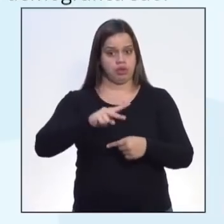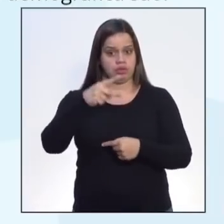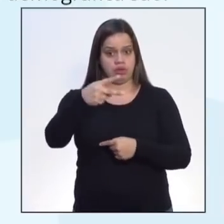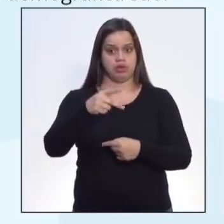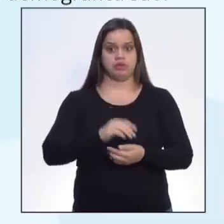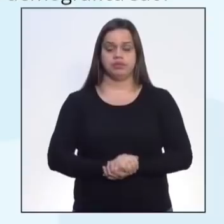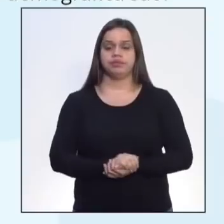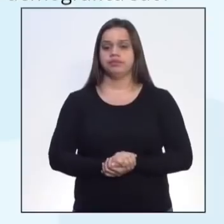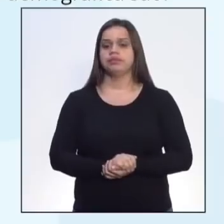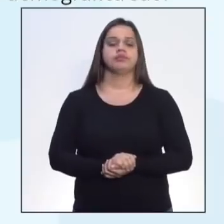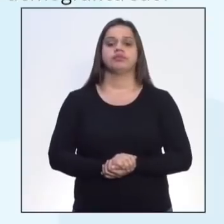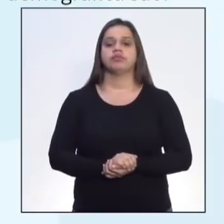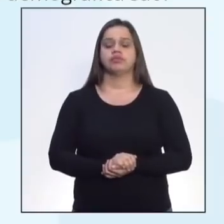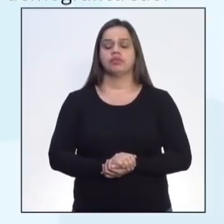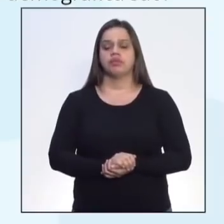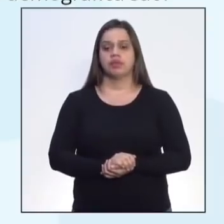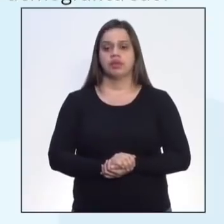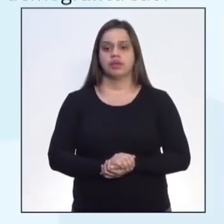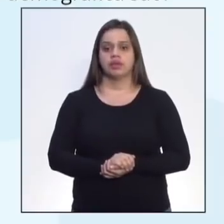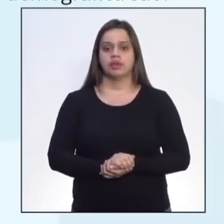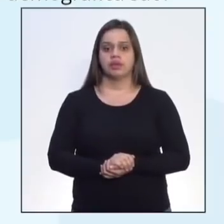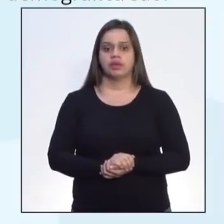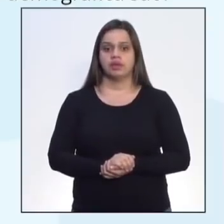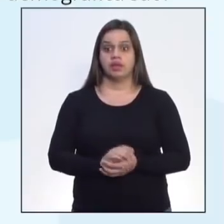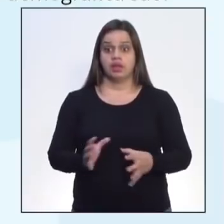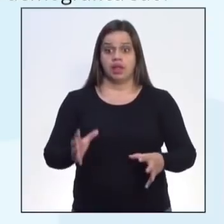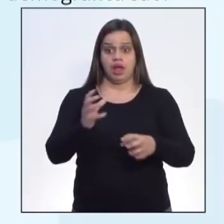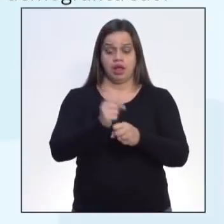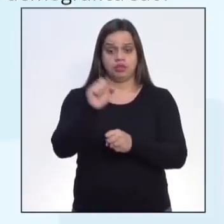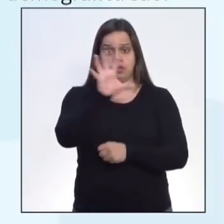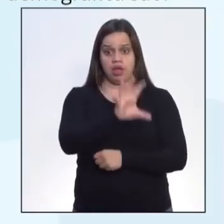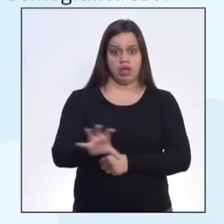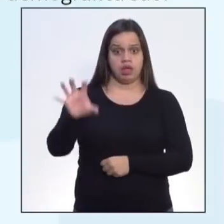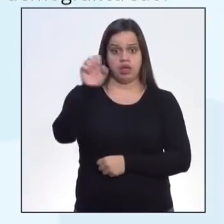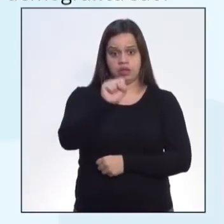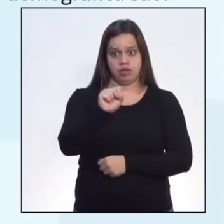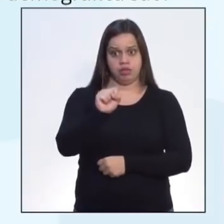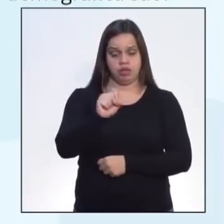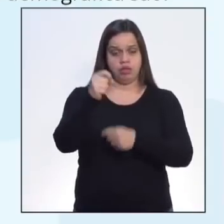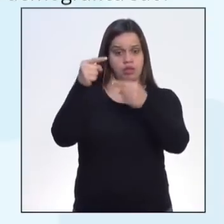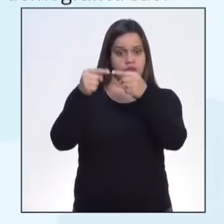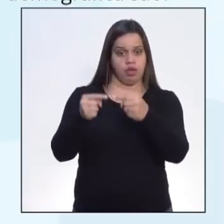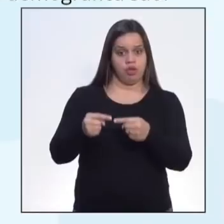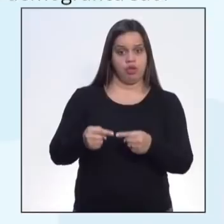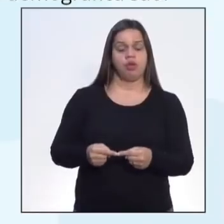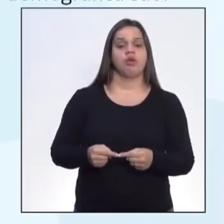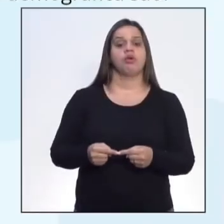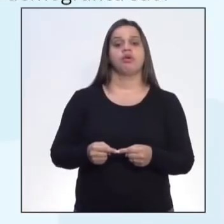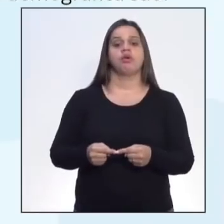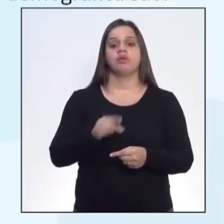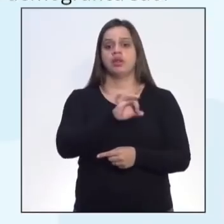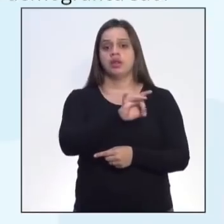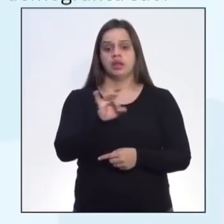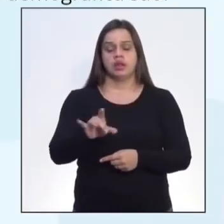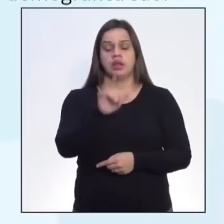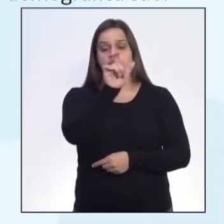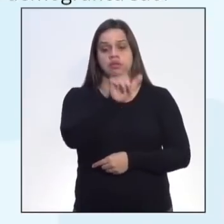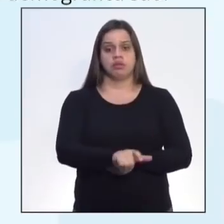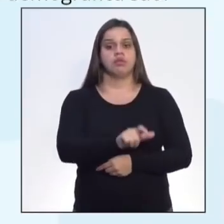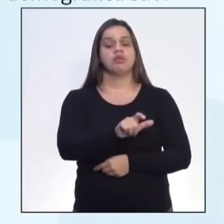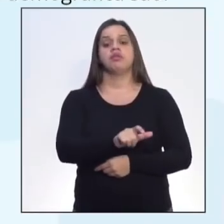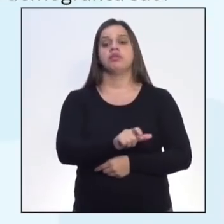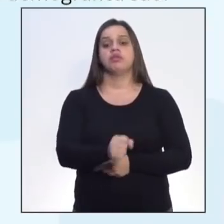quadrado. Os arredondamentos mais adequados, respectivamente, para o número de habitantes